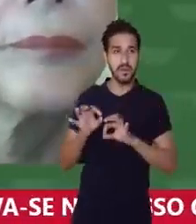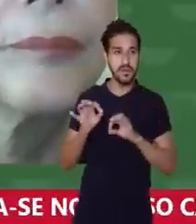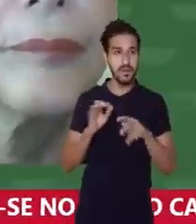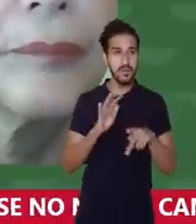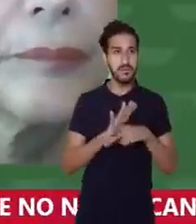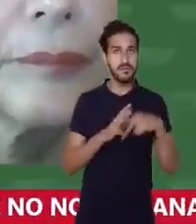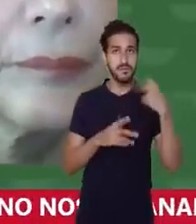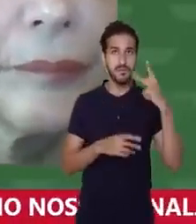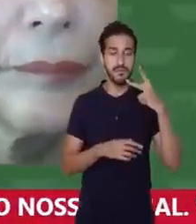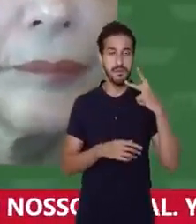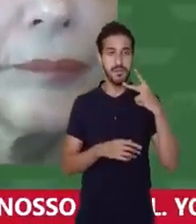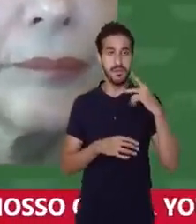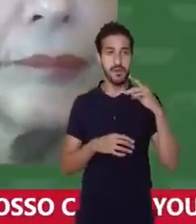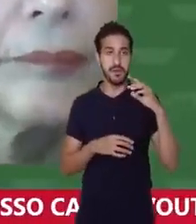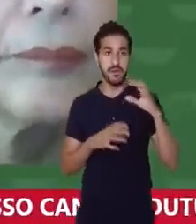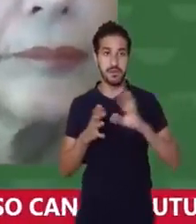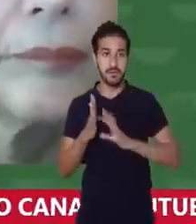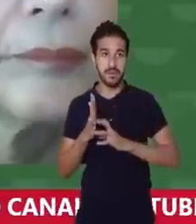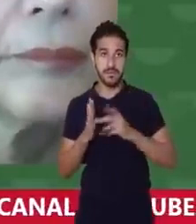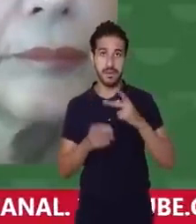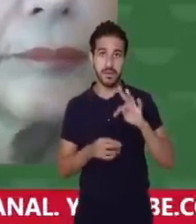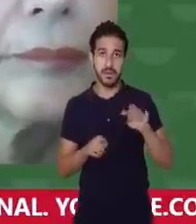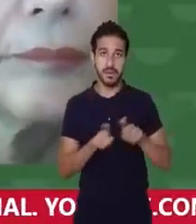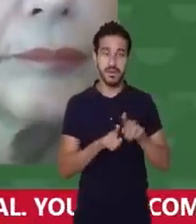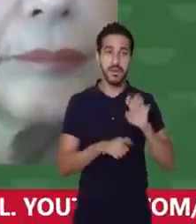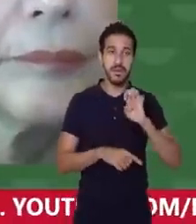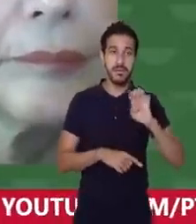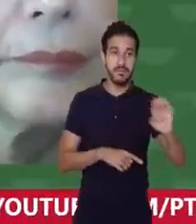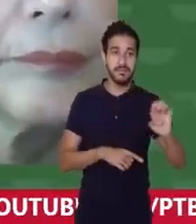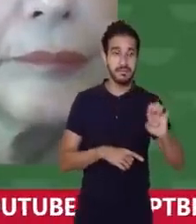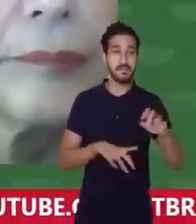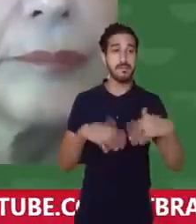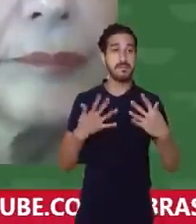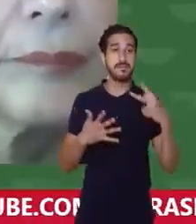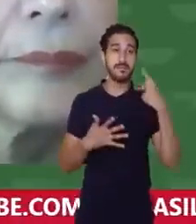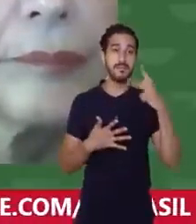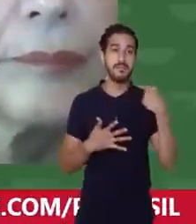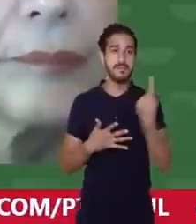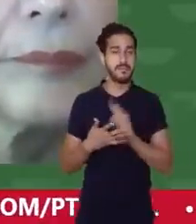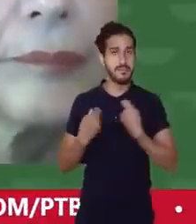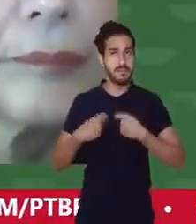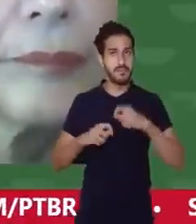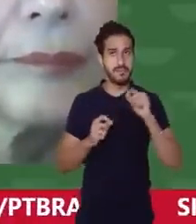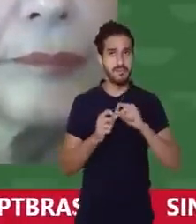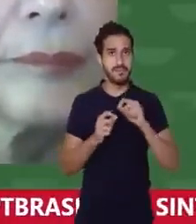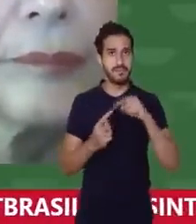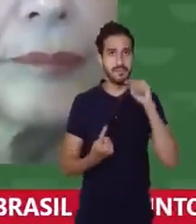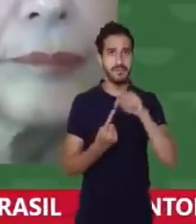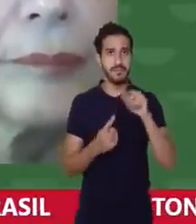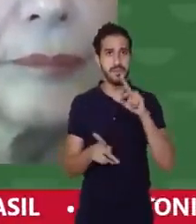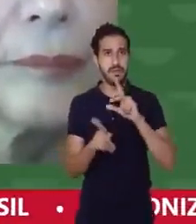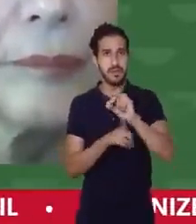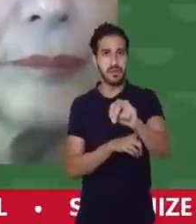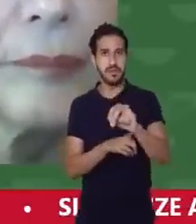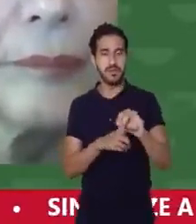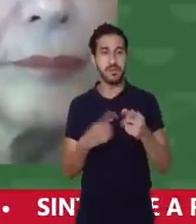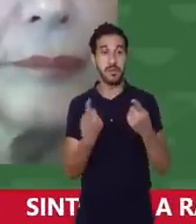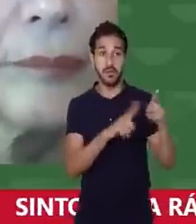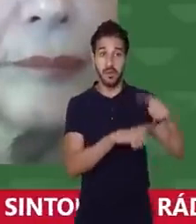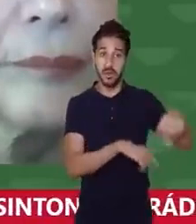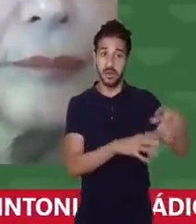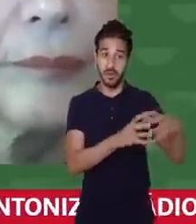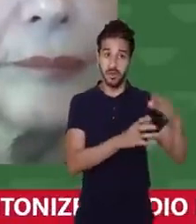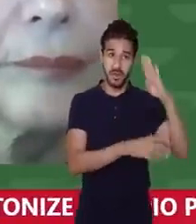dos partidos, do PT, dos partidos de esquerda? Que políticas nós precisamos fazer para poder vencer esse